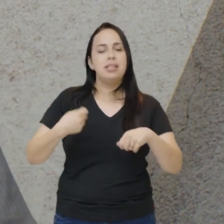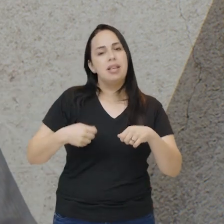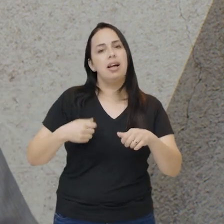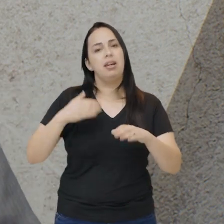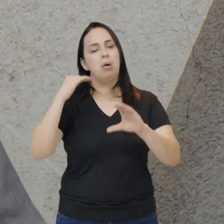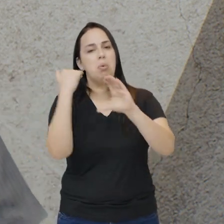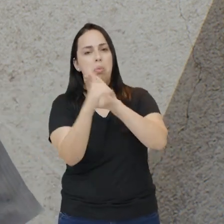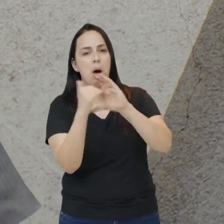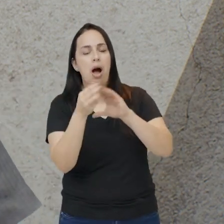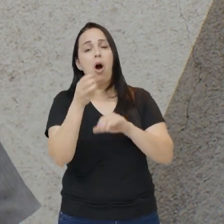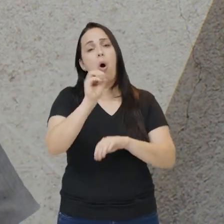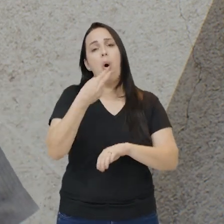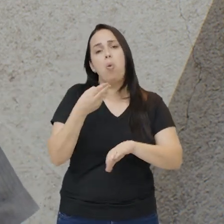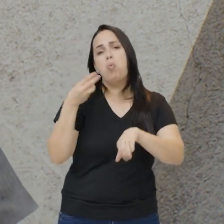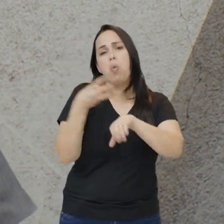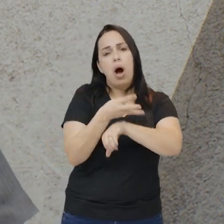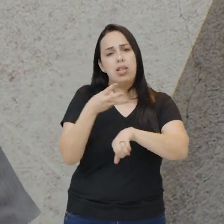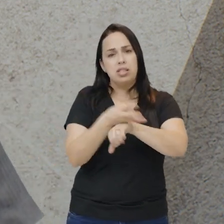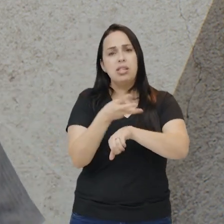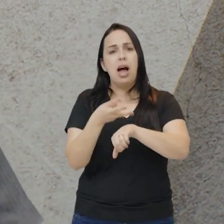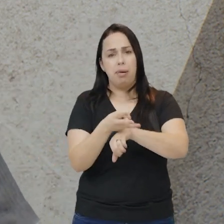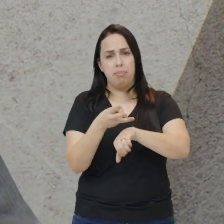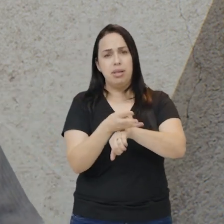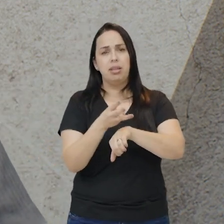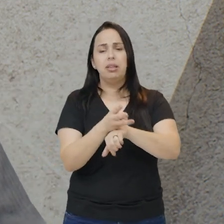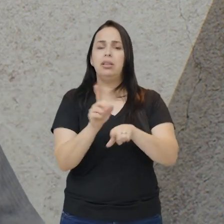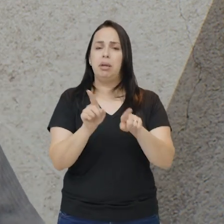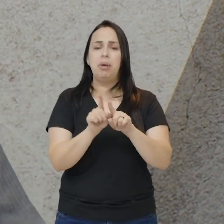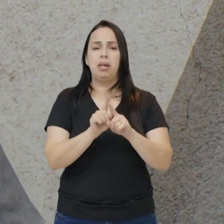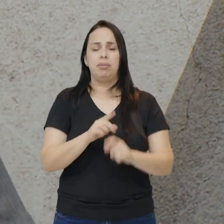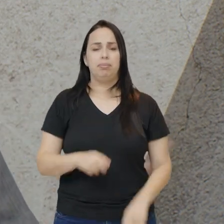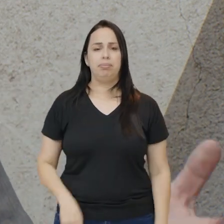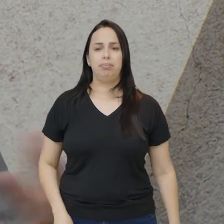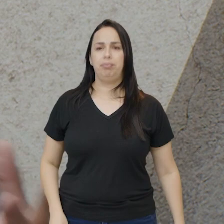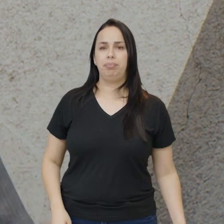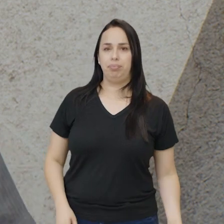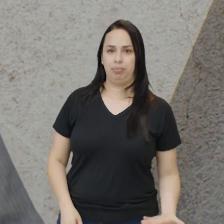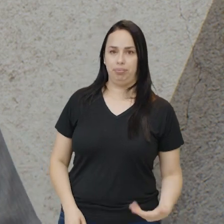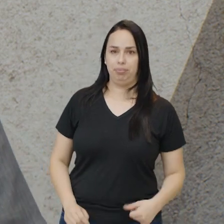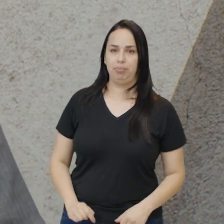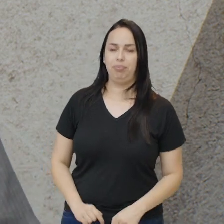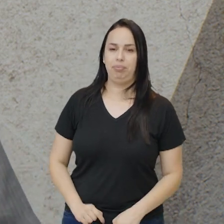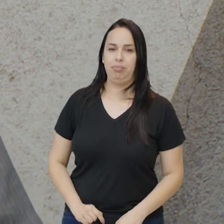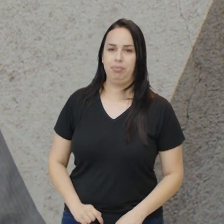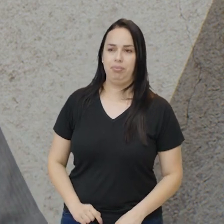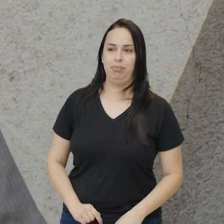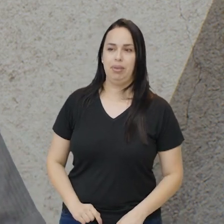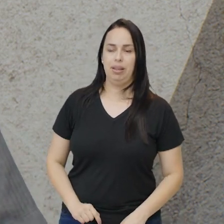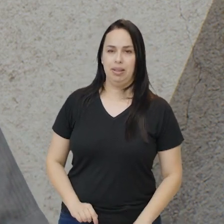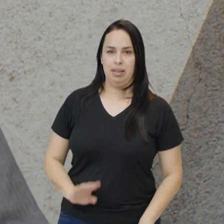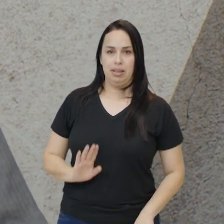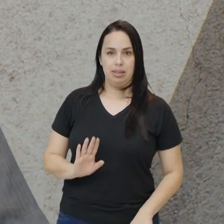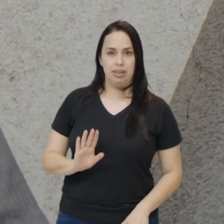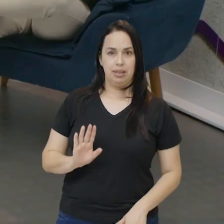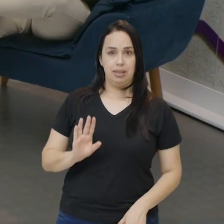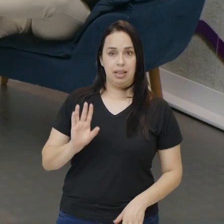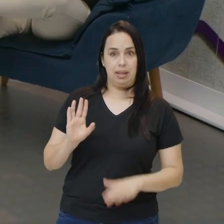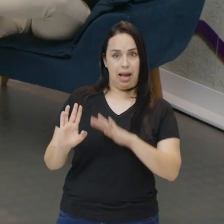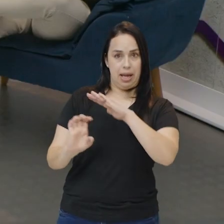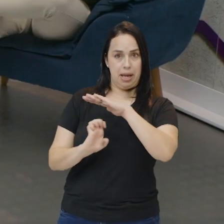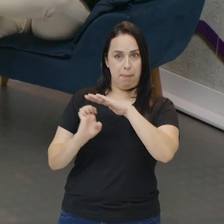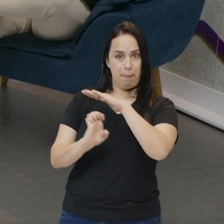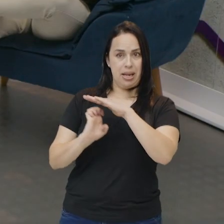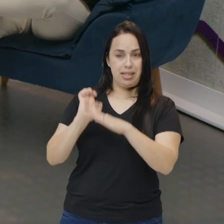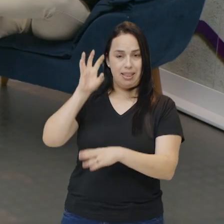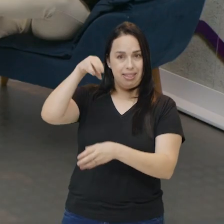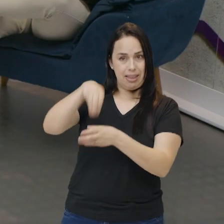usar ferramentas de e-mail, WhatsApp, esse tipo de tratativa é feito pelo próprio atendente. E tem dentro,